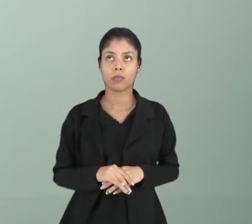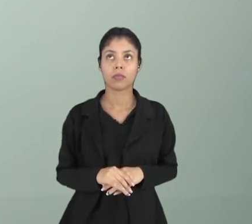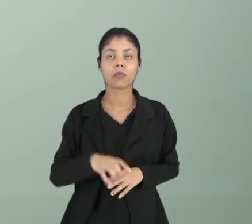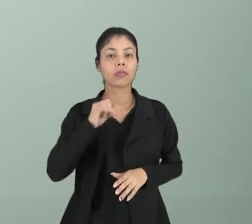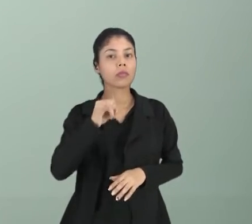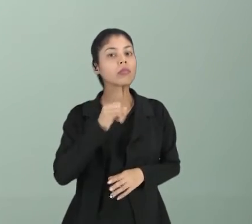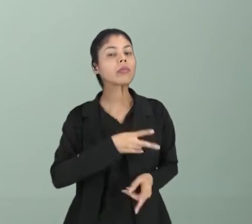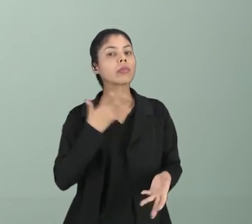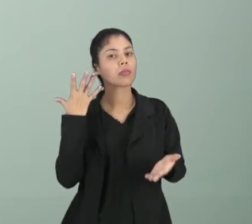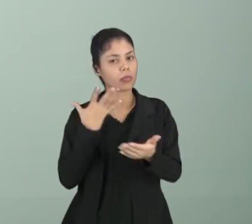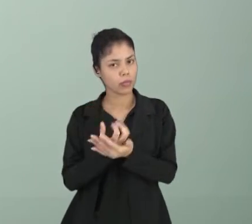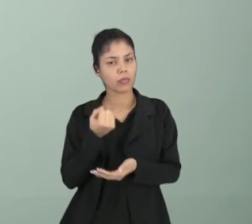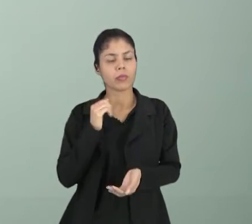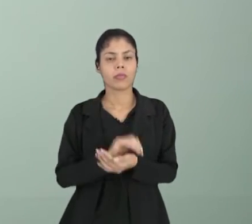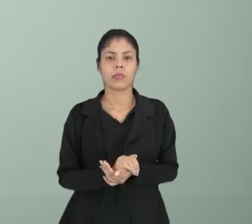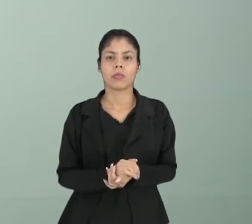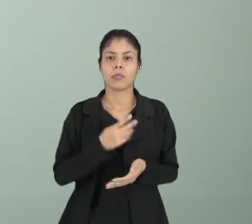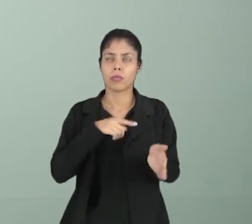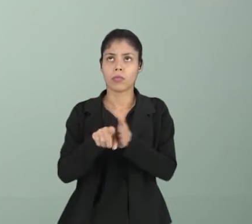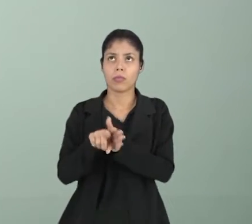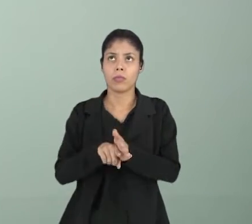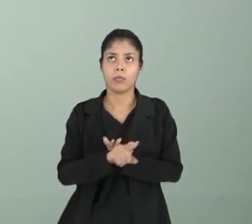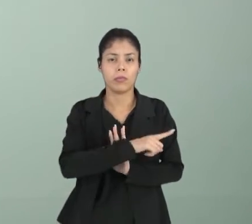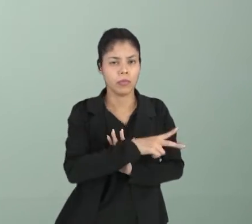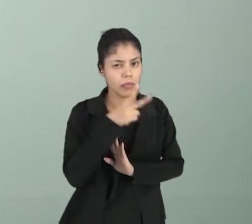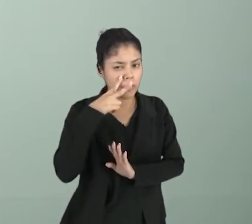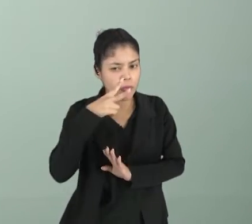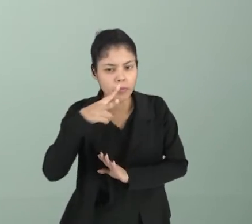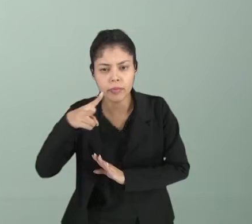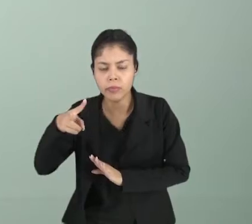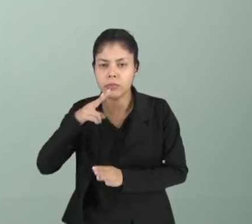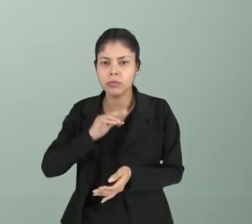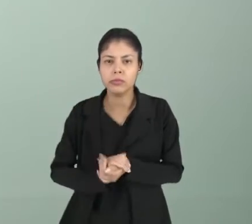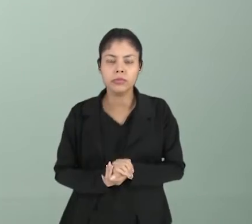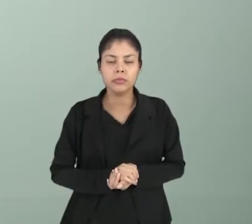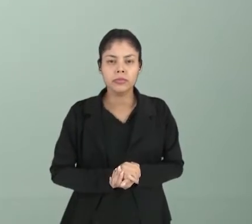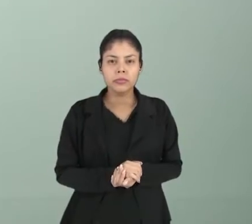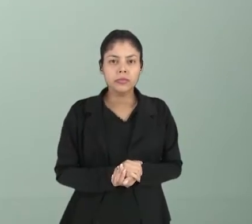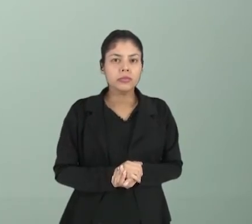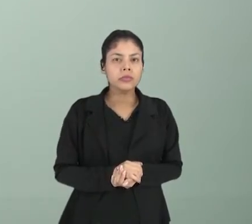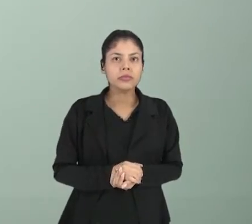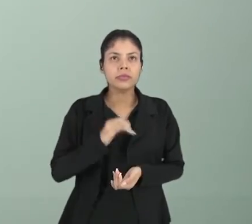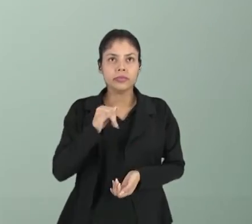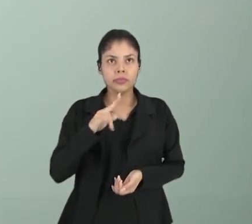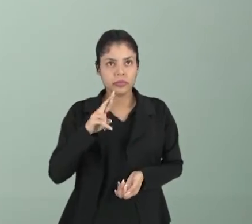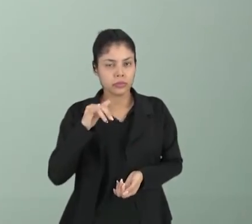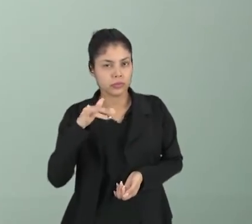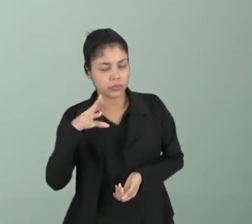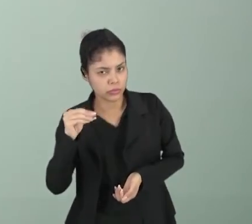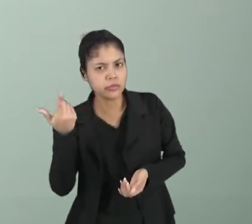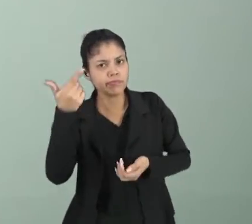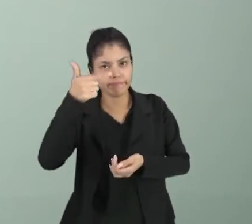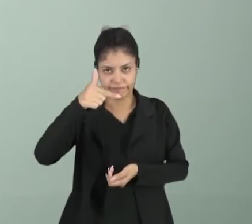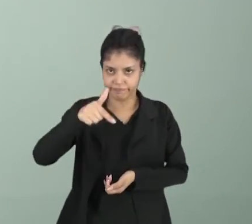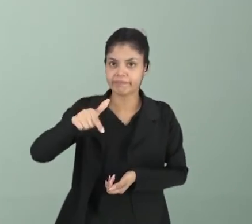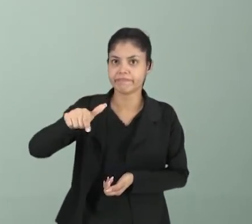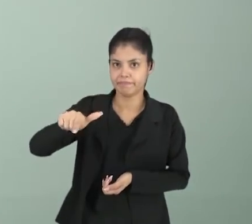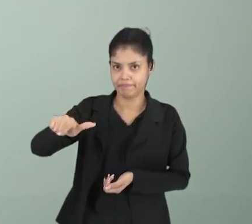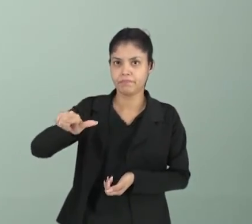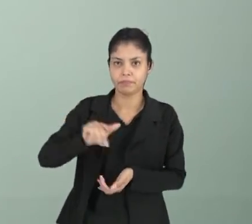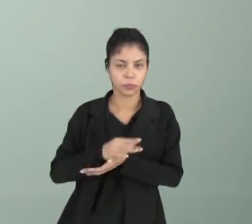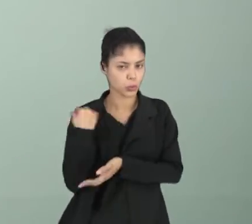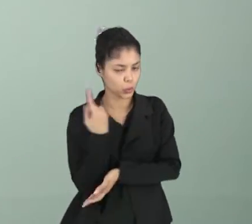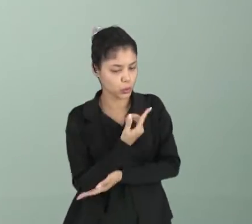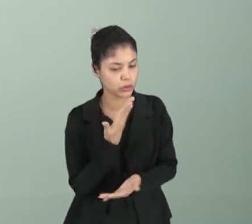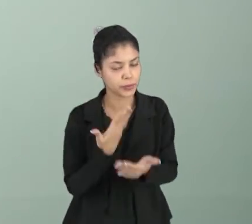Se vocês pegarem, forem pesquisar e observar os infográficos, e eu volto novamente à questão até do que